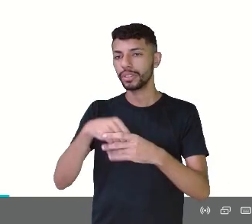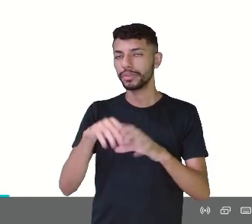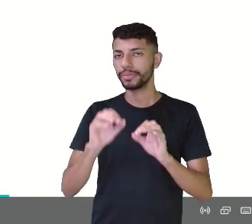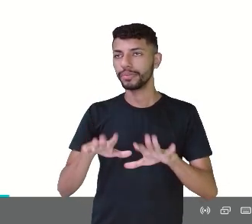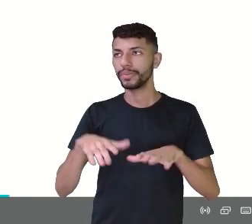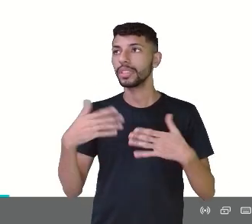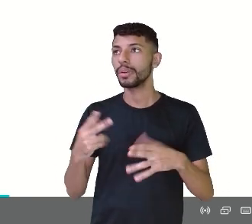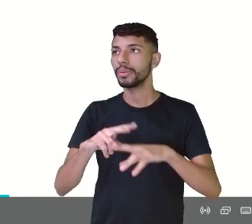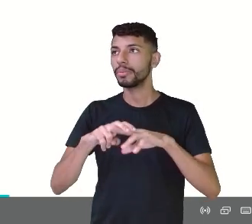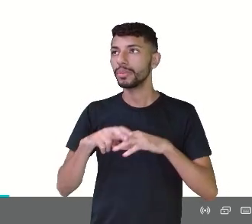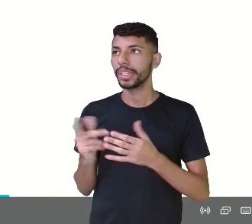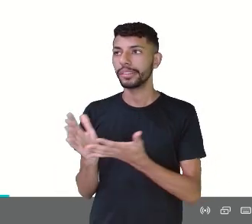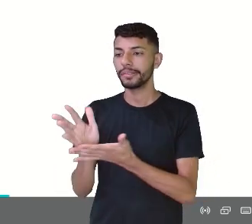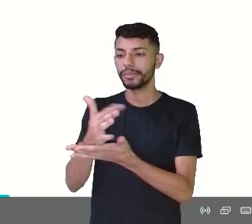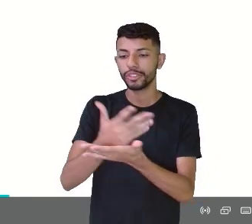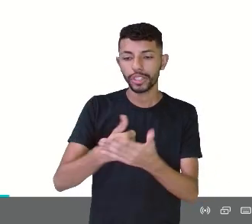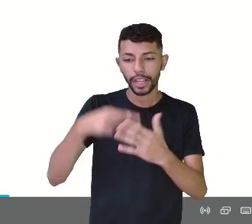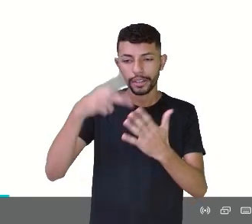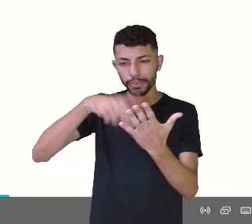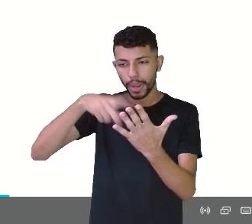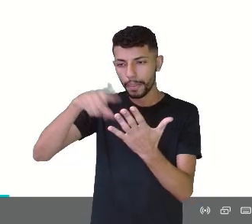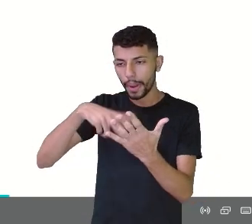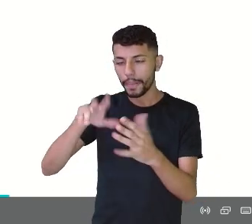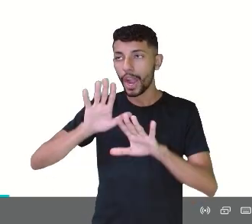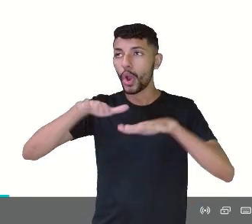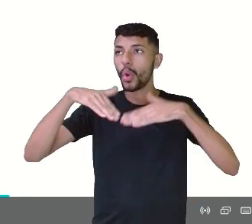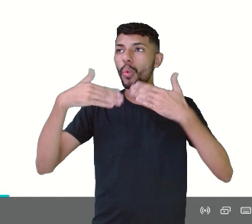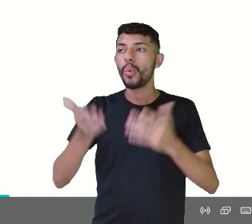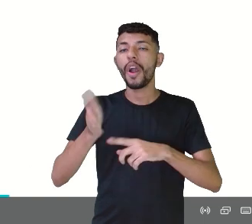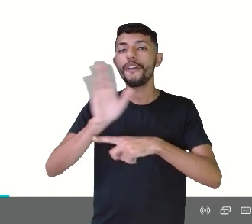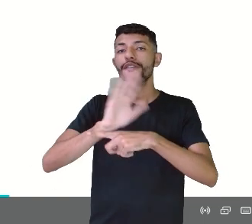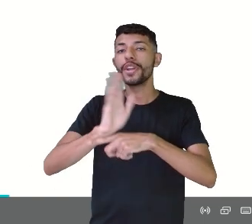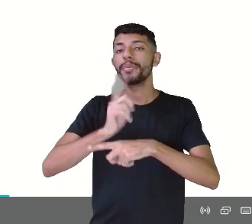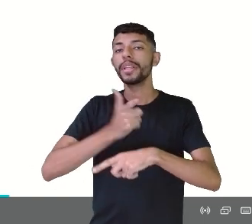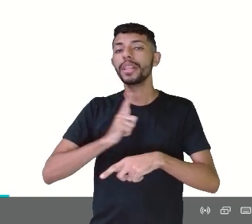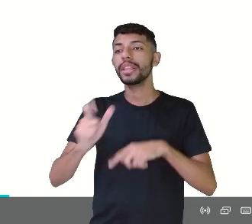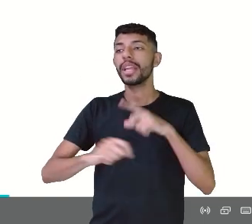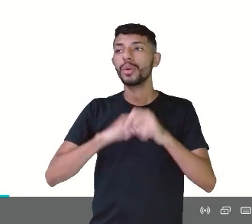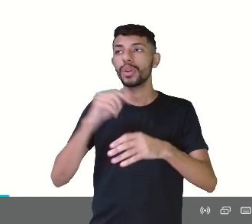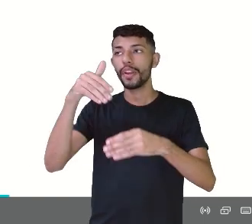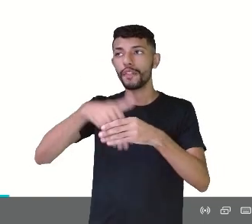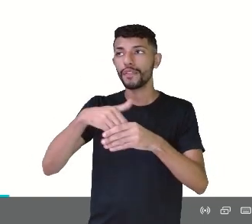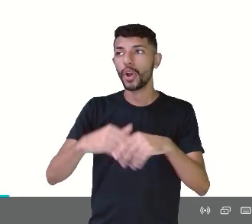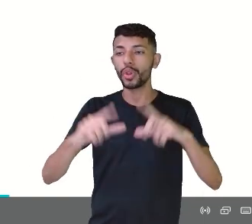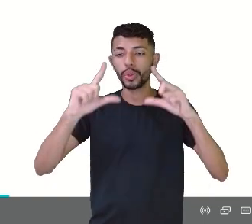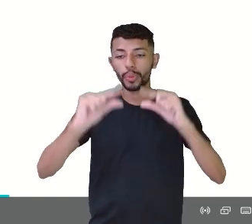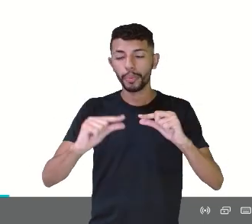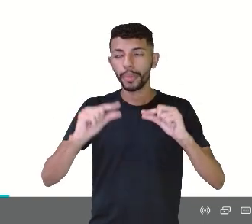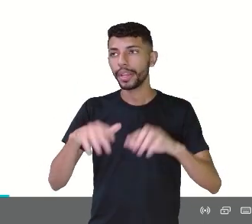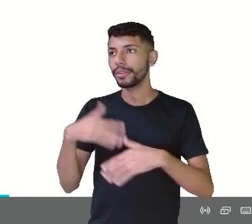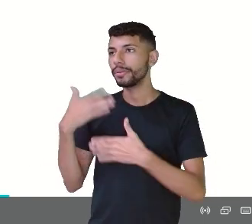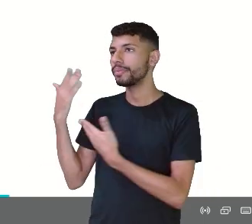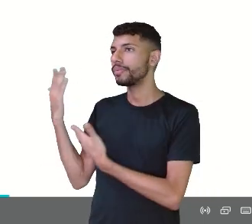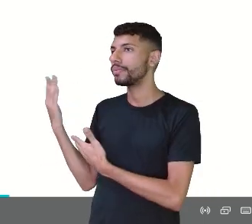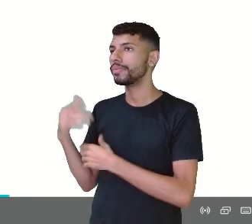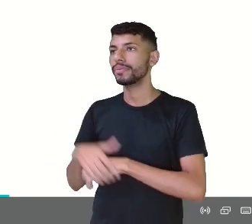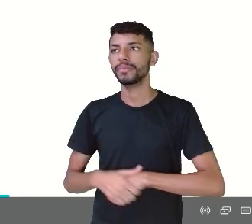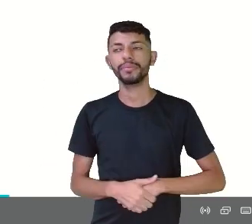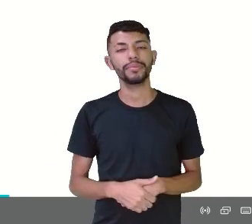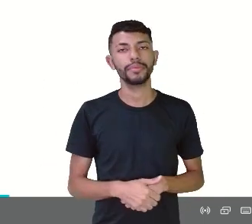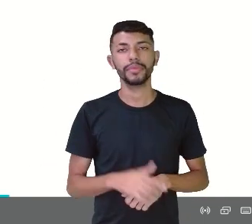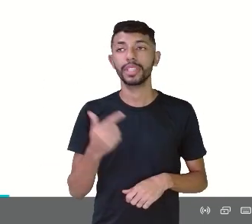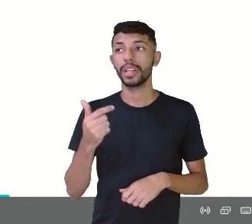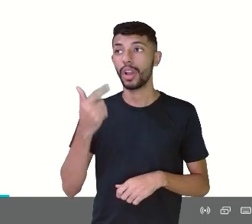leitura dos dados, que filme recebeu menor número de votos? Lembrando, eu